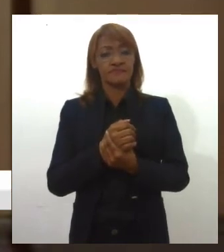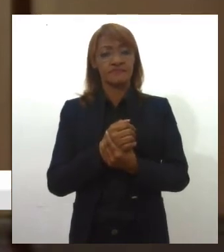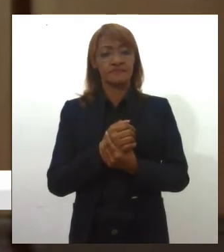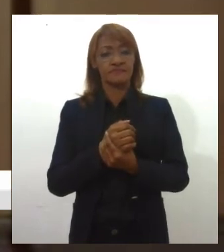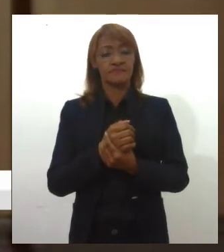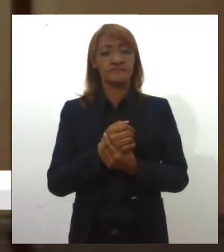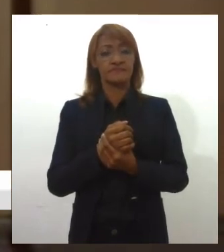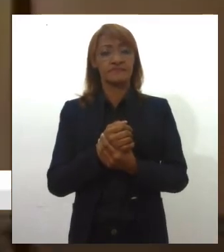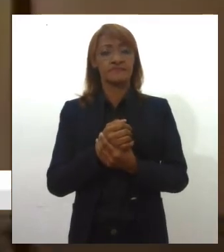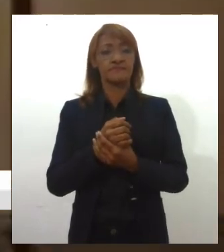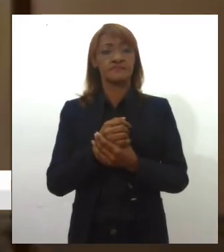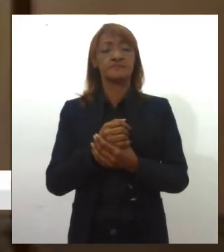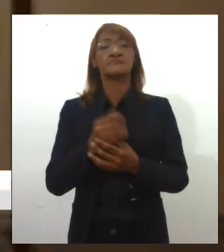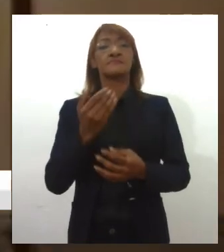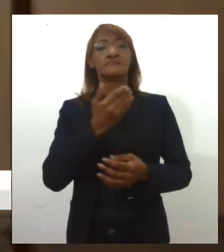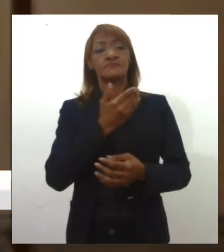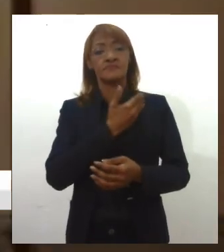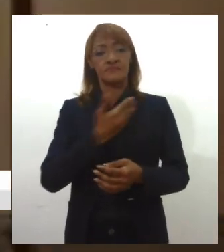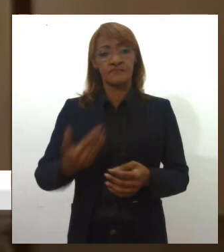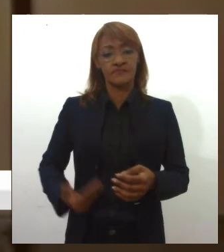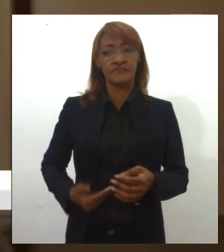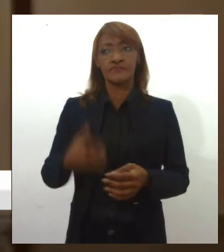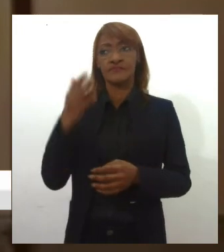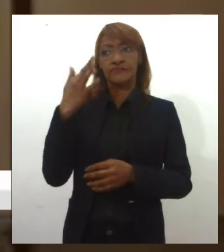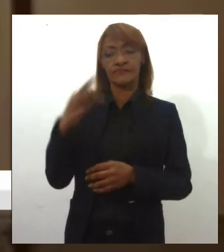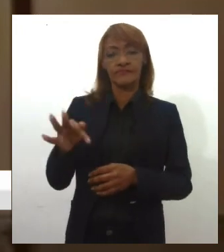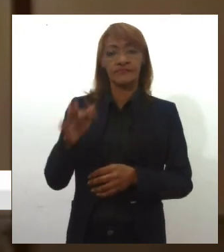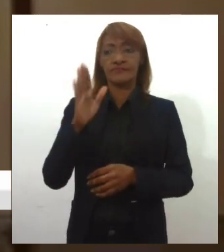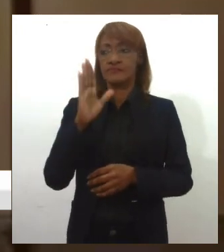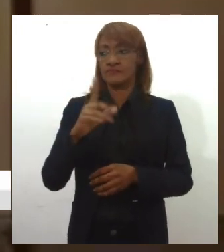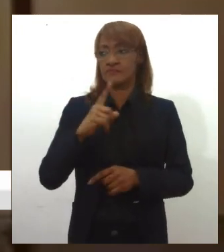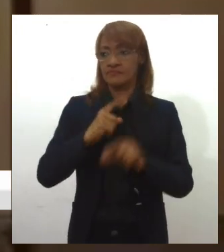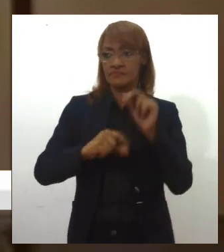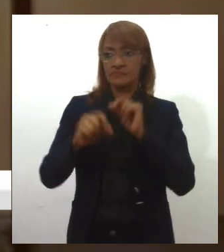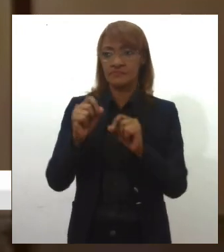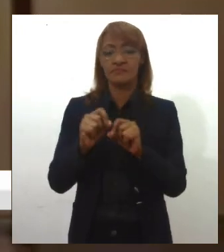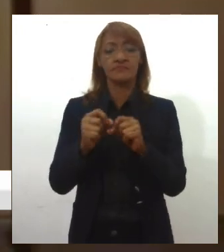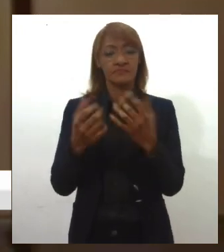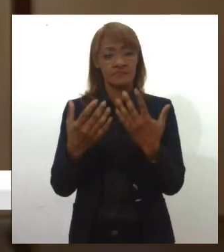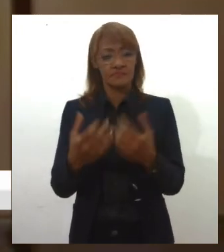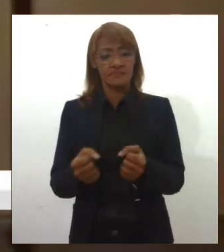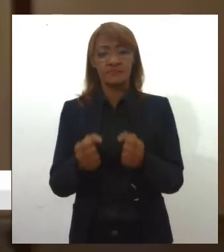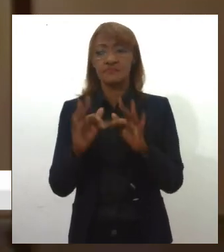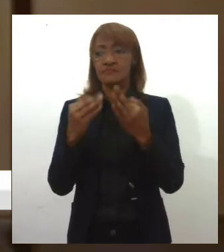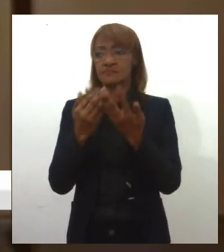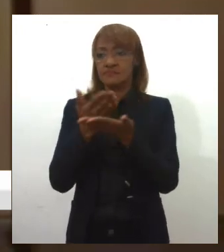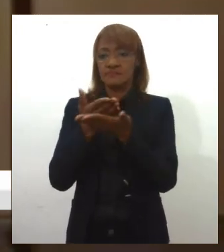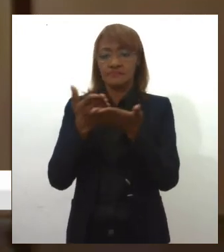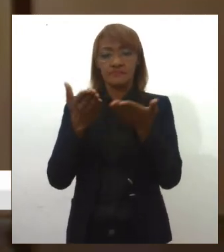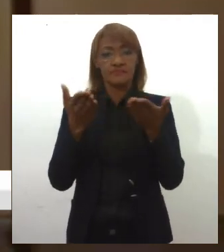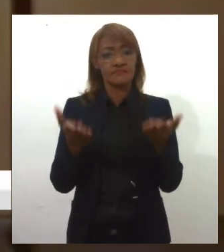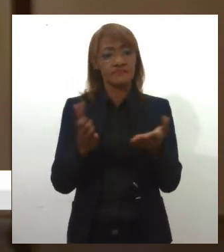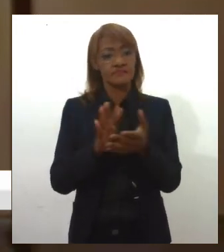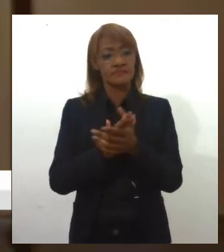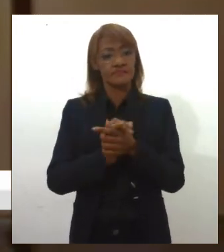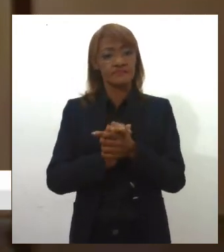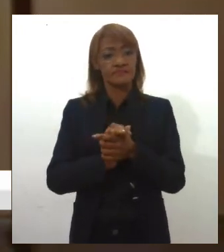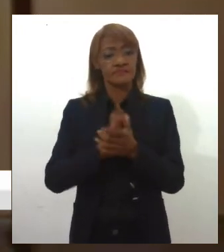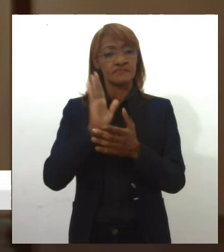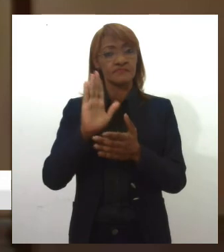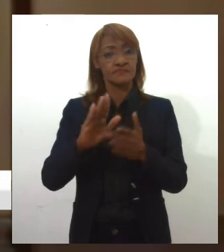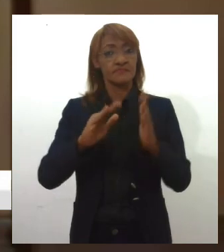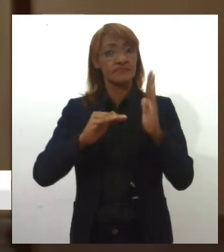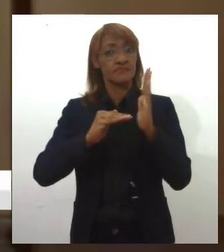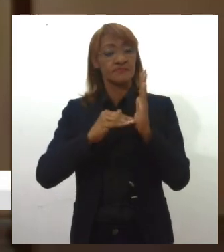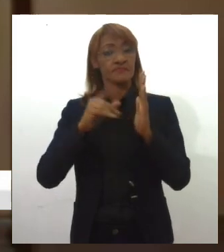Vemos, né, o governo federal encabeçou, abraçou a causa desses pais, tem levado isso para discussão no Congresso,